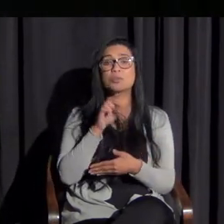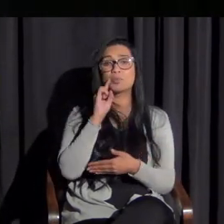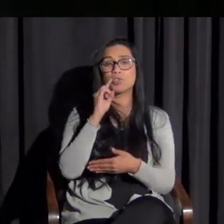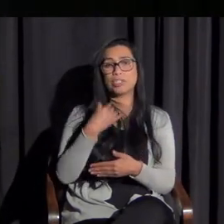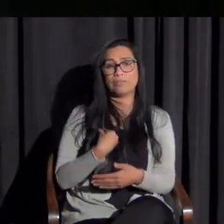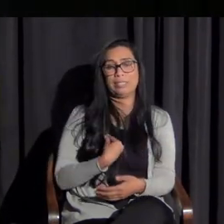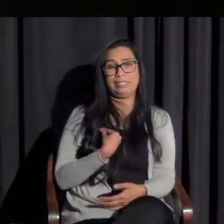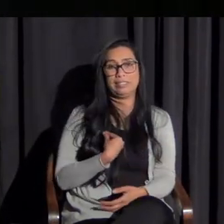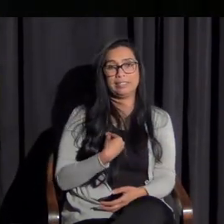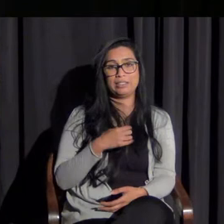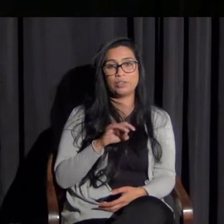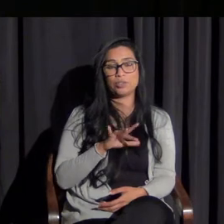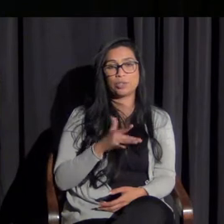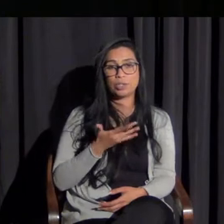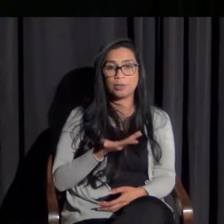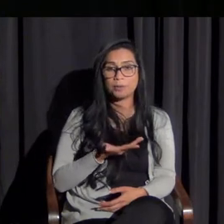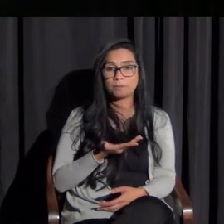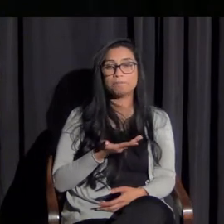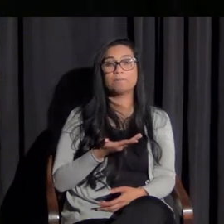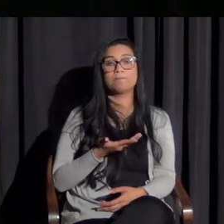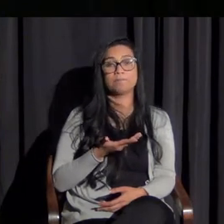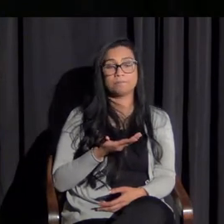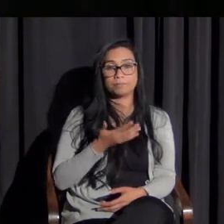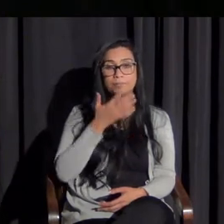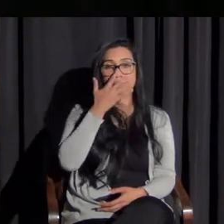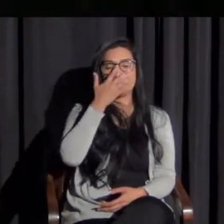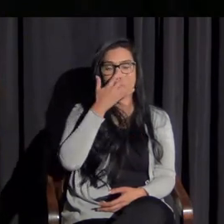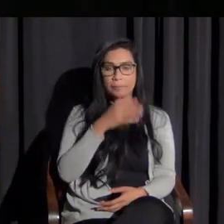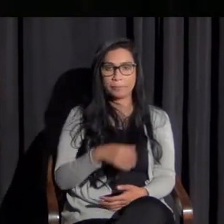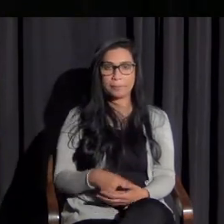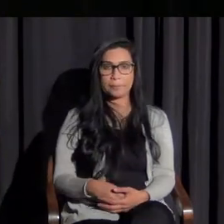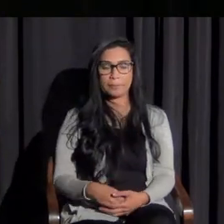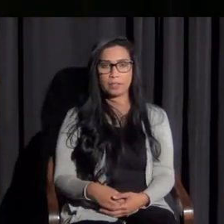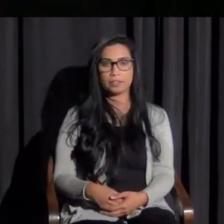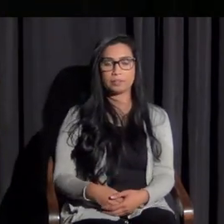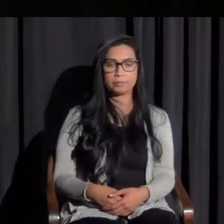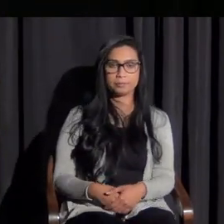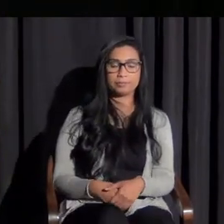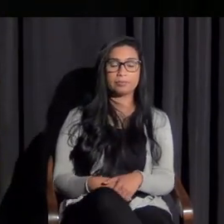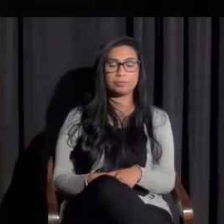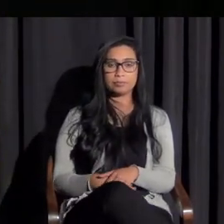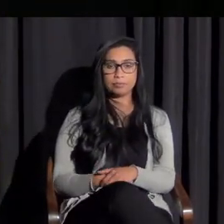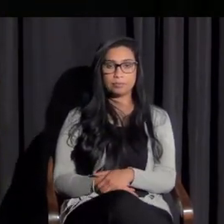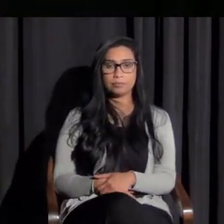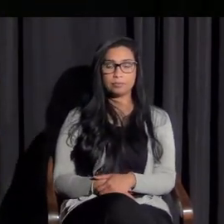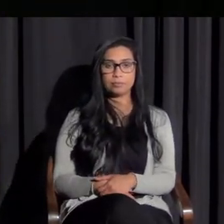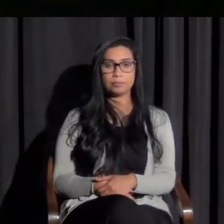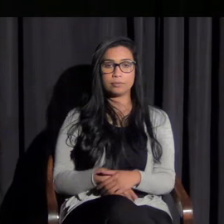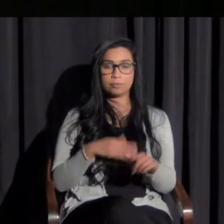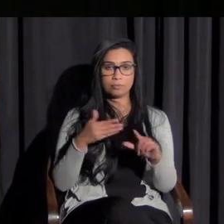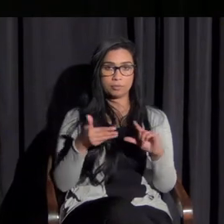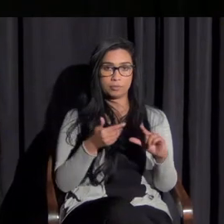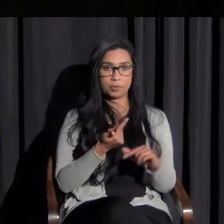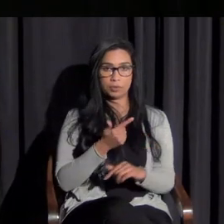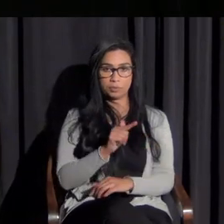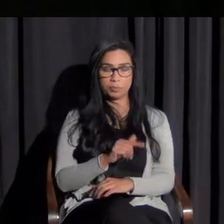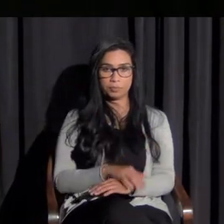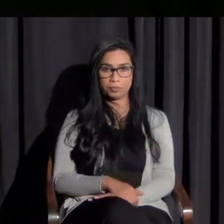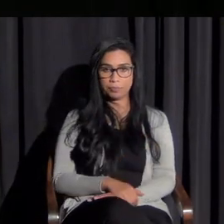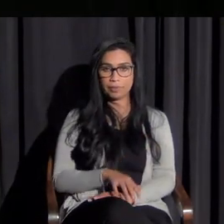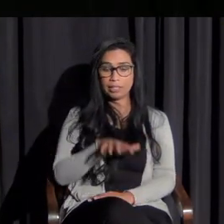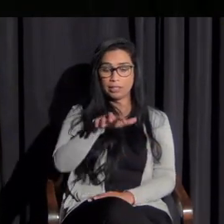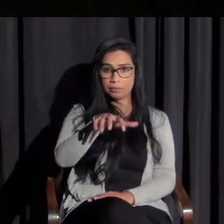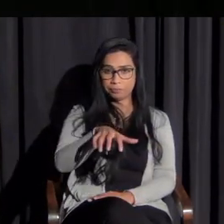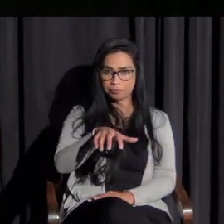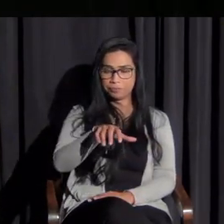tinha nascido e passa a ocupar esse espaço. Bom, aí se puder ir mais um pouquinho, por favor. E nessa ocupação do Largo do